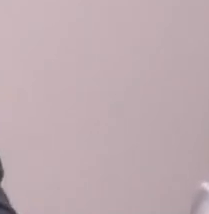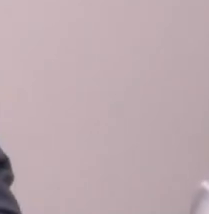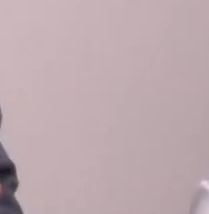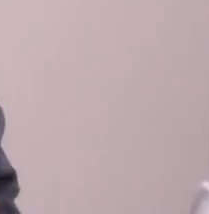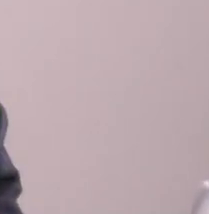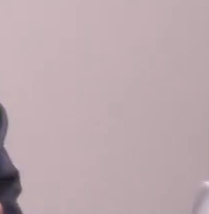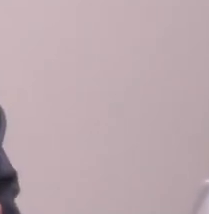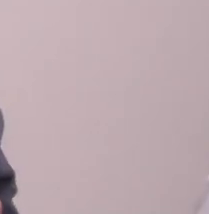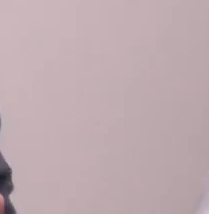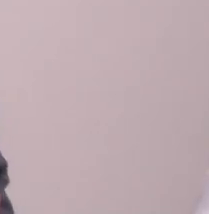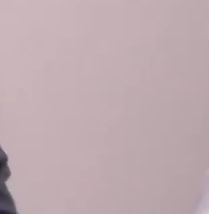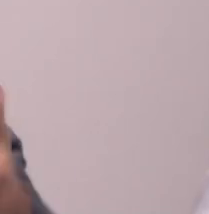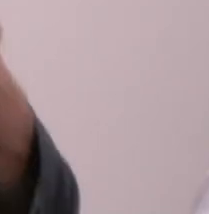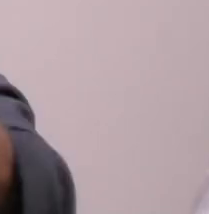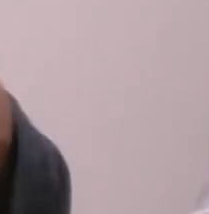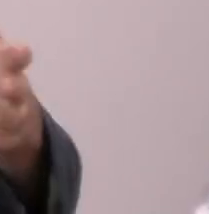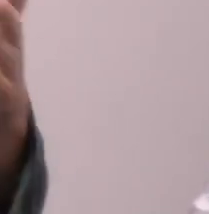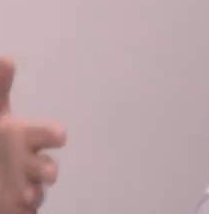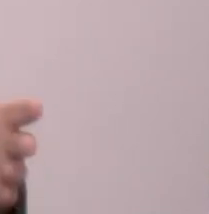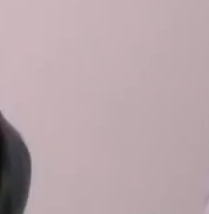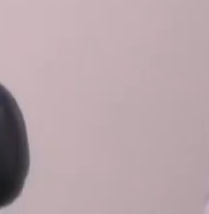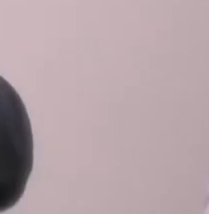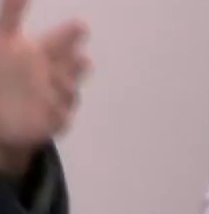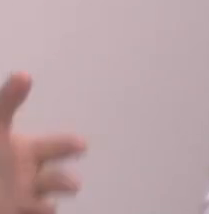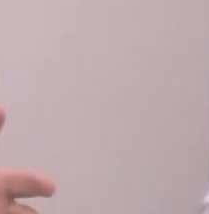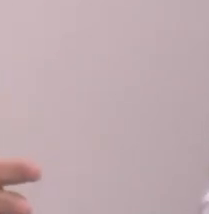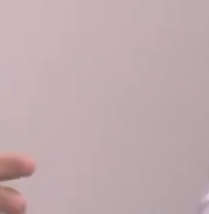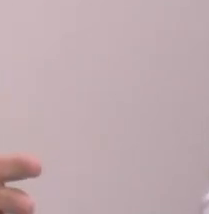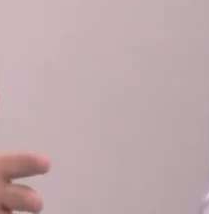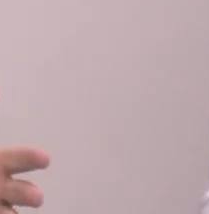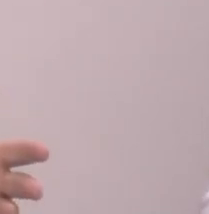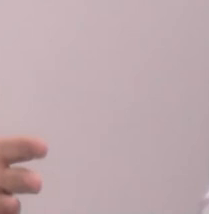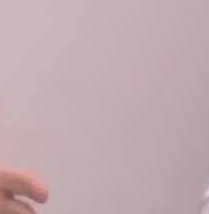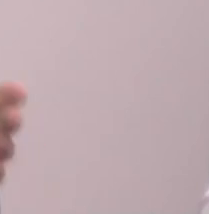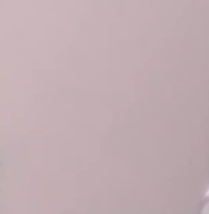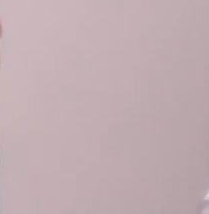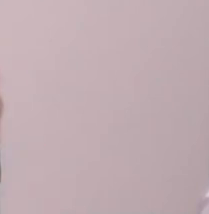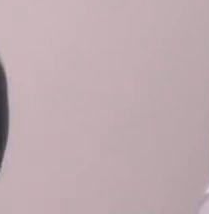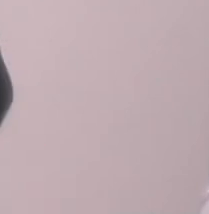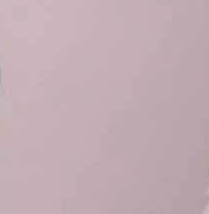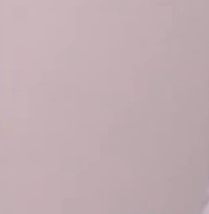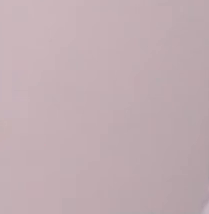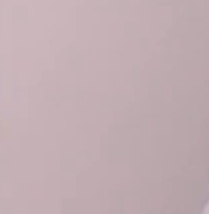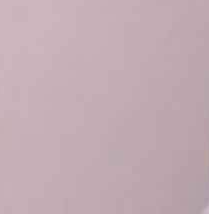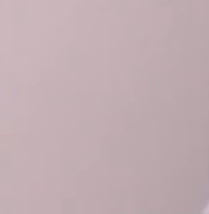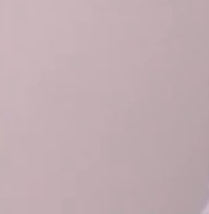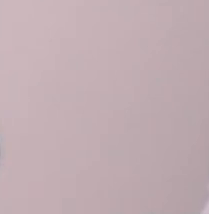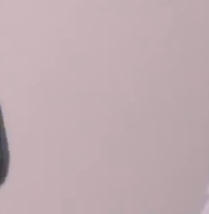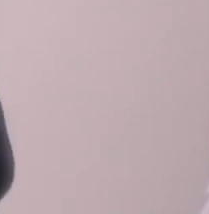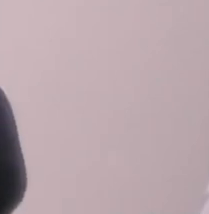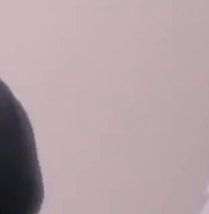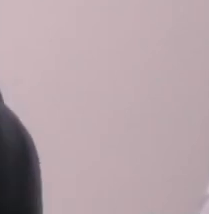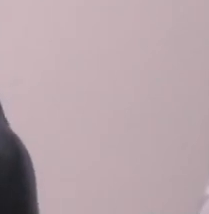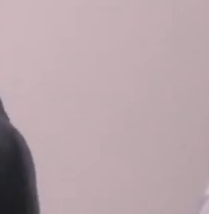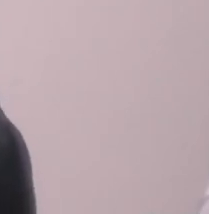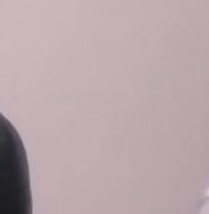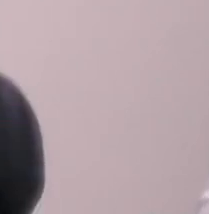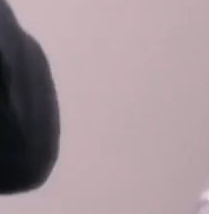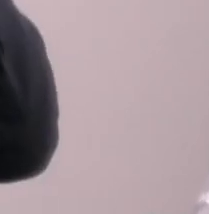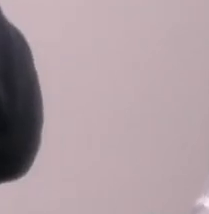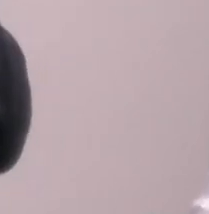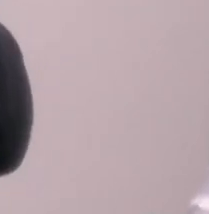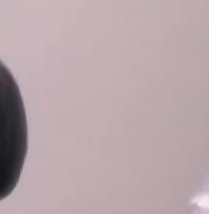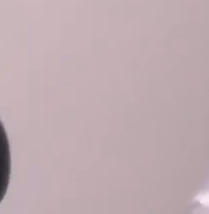também não conseguiram. E se a gente olha para a UESO dos últimos anos, o que a gente vê é uma instituição que, não obstante